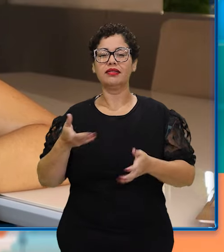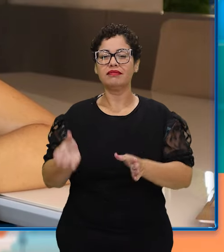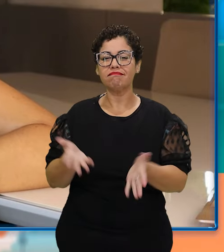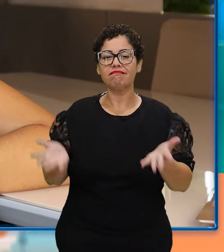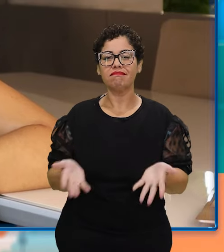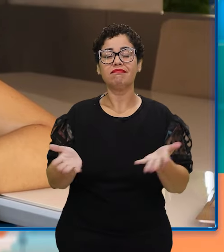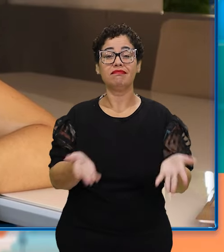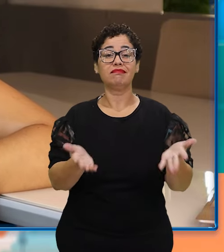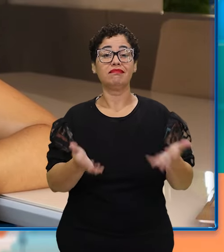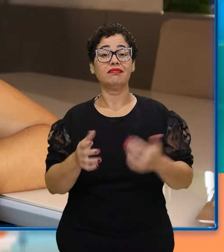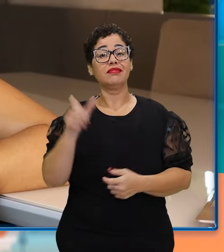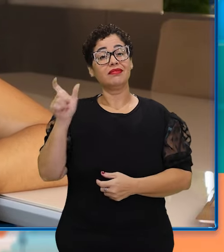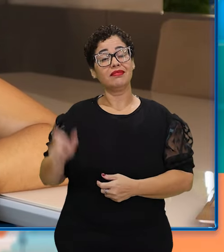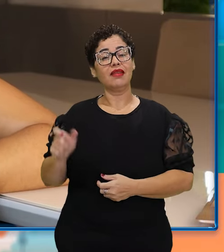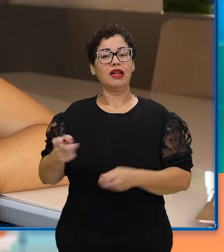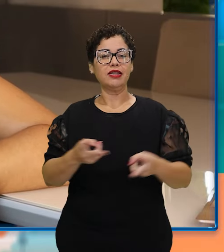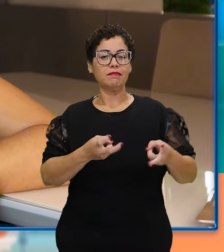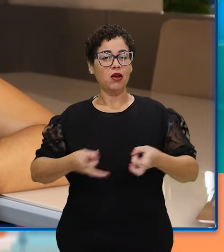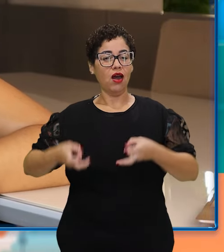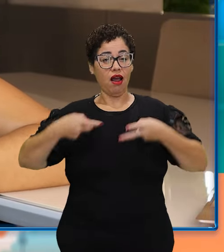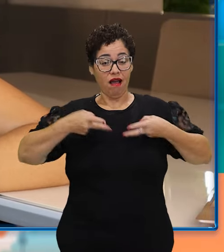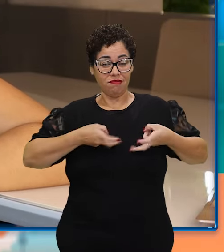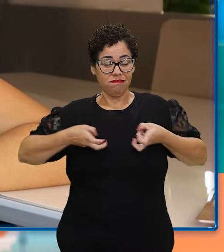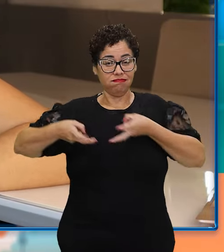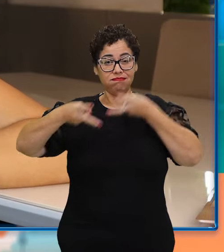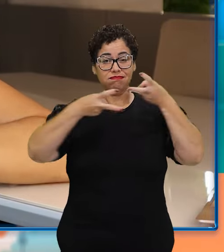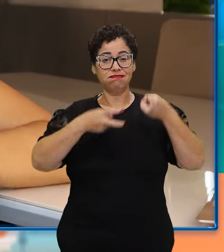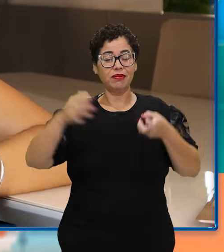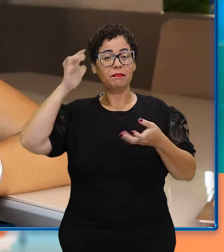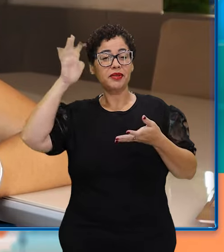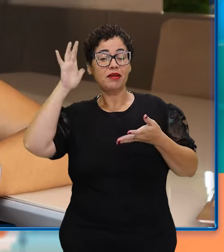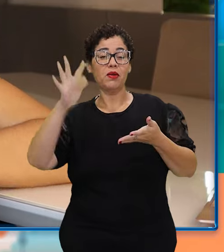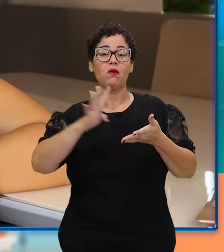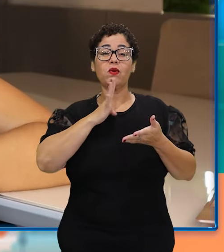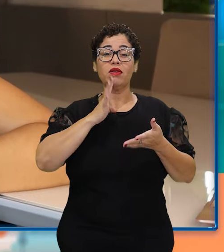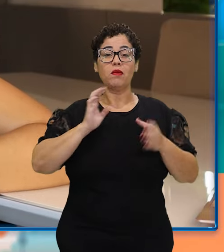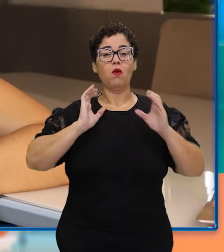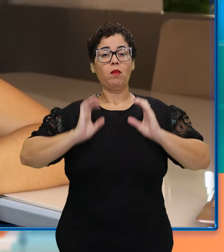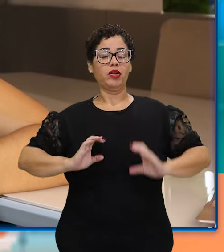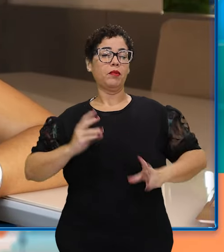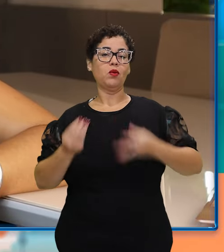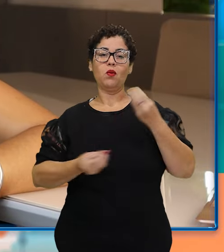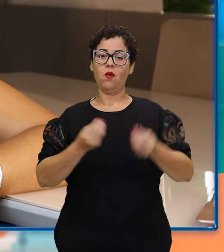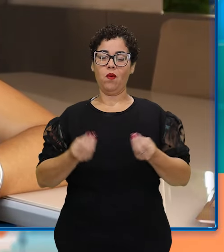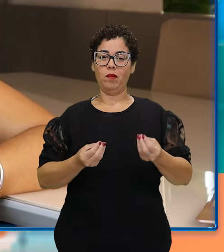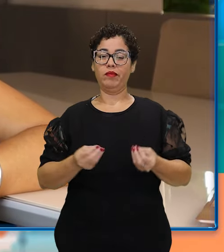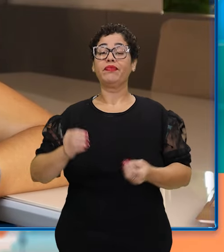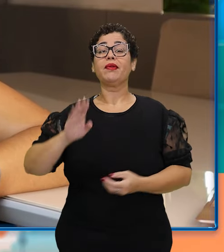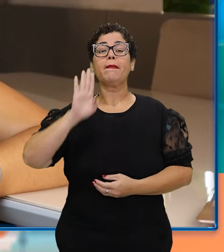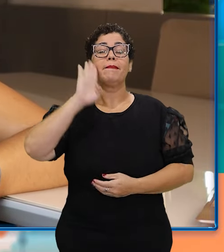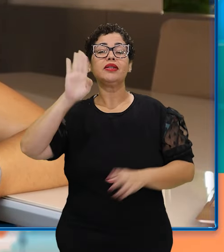pela terapeuta a explorar as suas emoções, pensamentos e comportamentos. Um dos